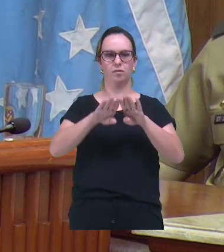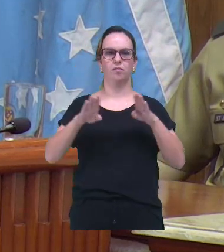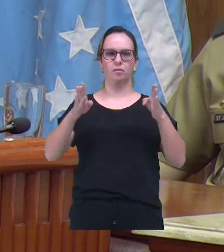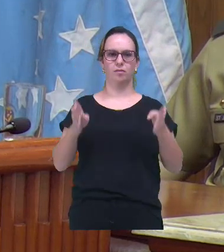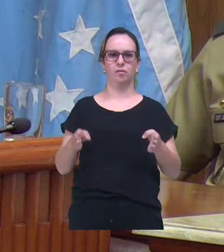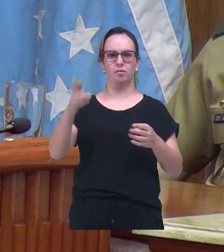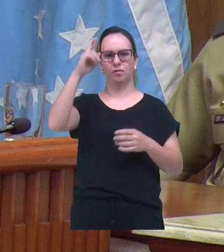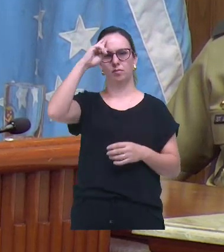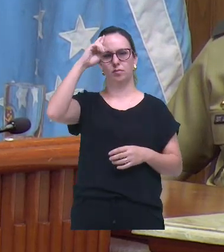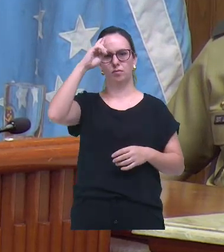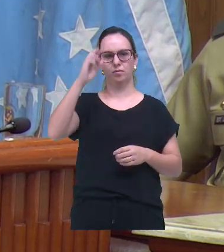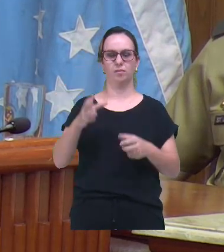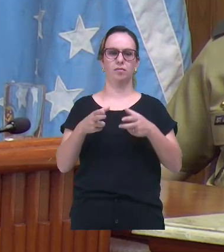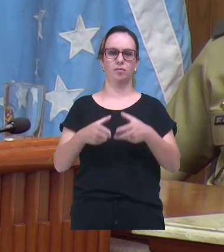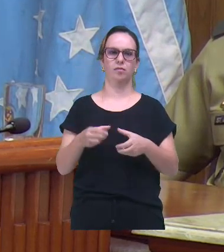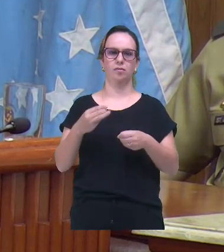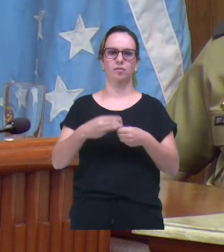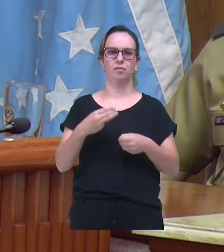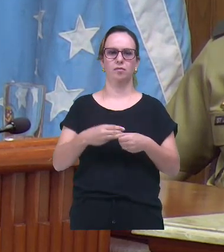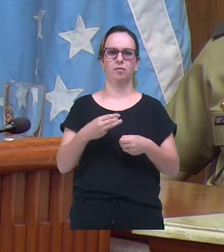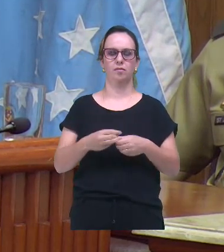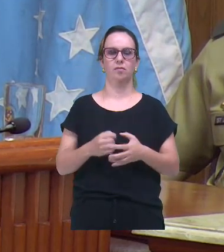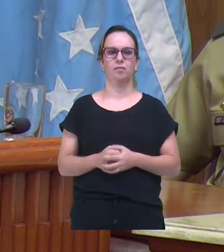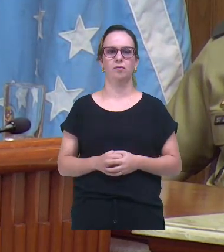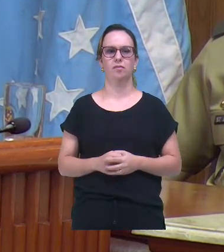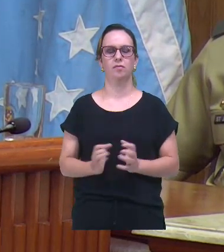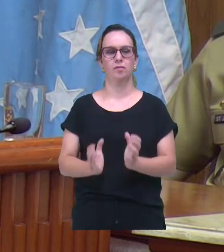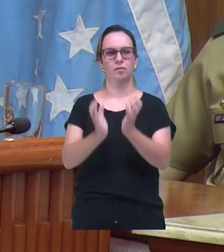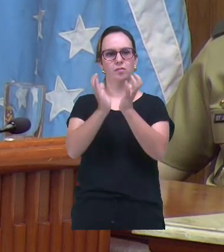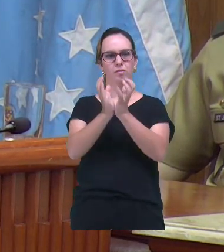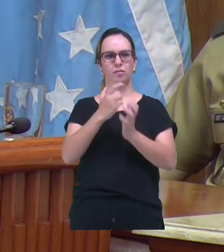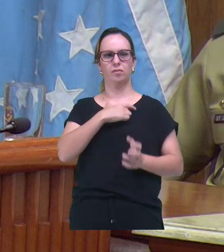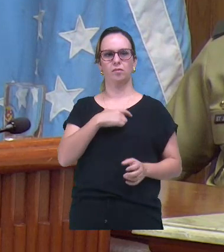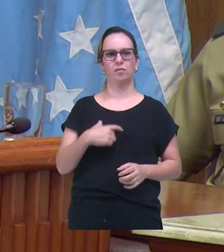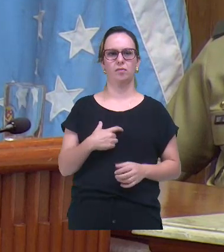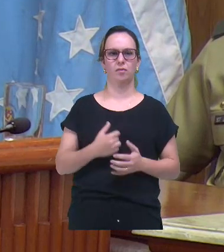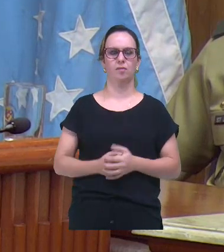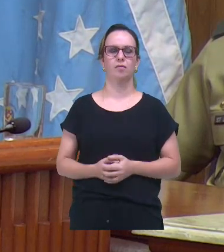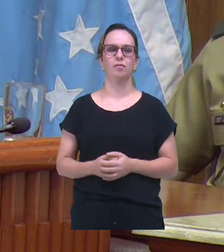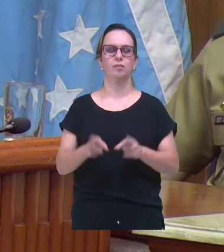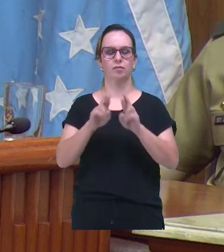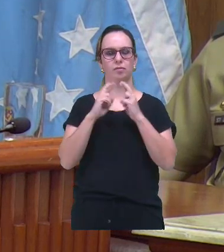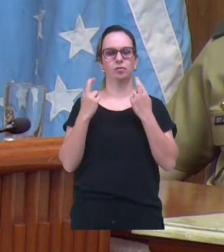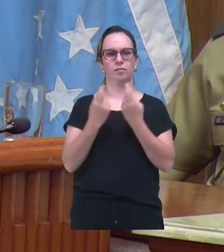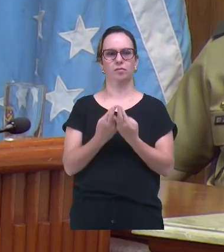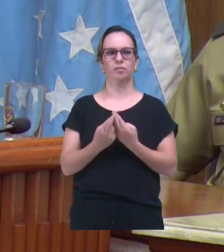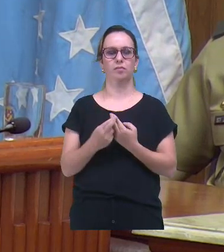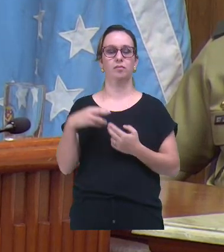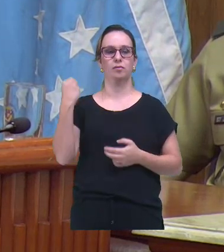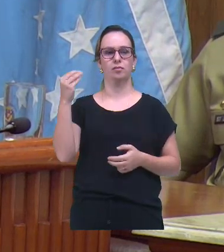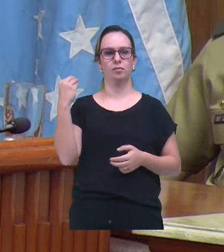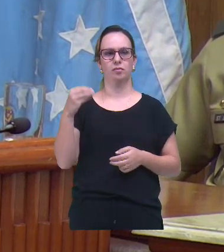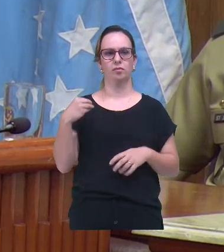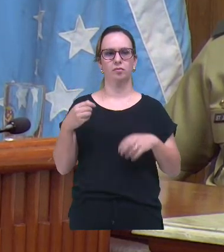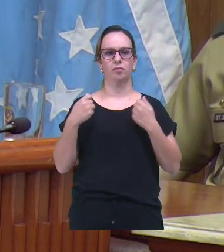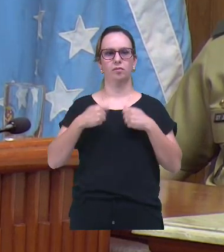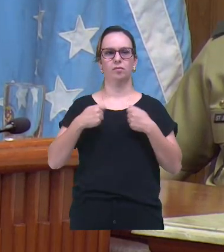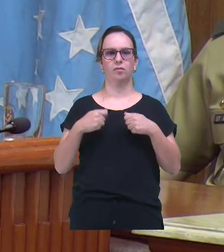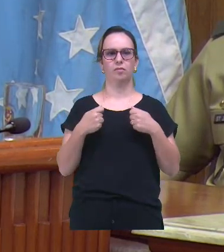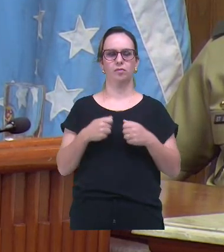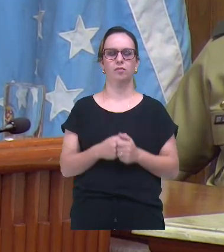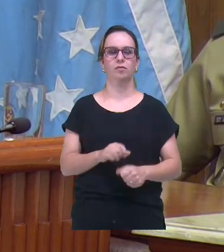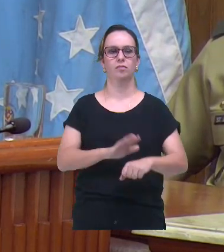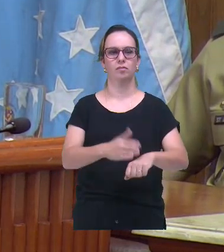Parágrafo 2º. O conselho da medalha se reunirá tantas vezes quanto necessário para a convocação de seu presidente